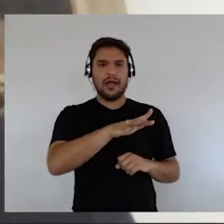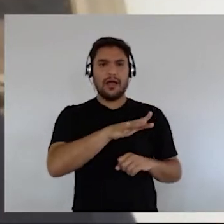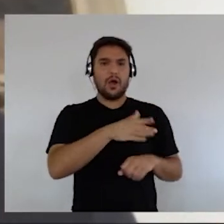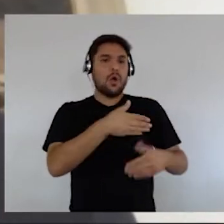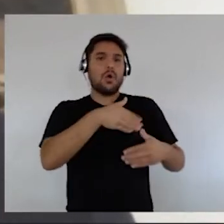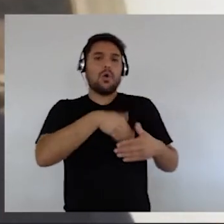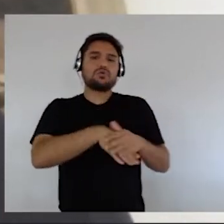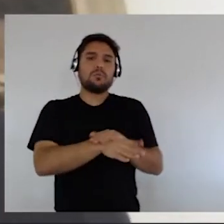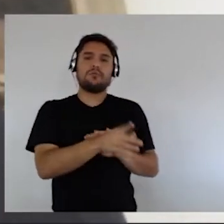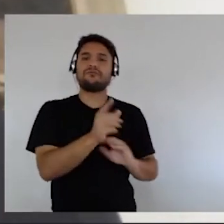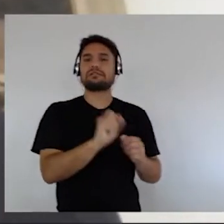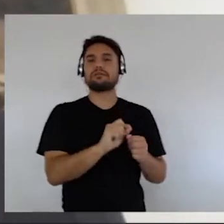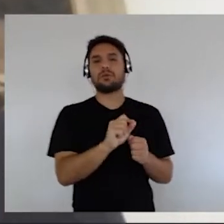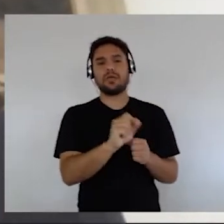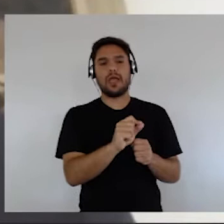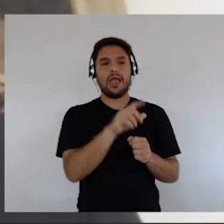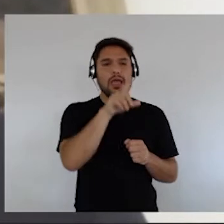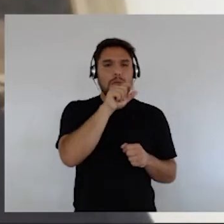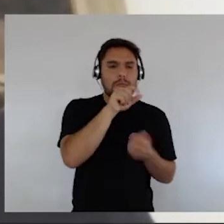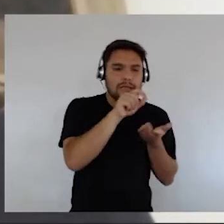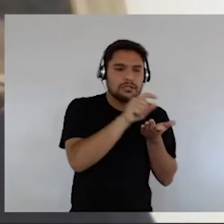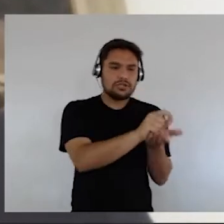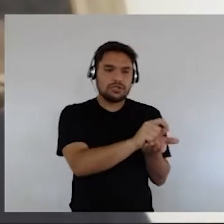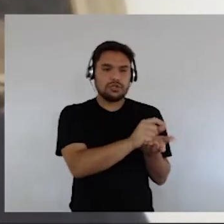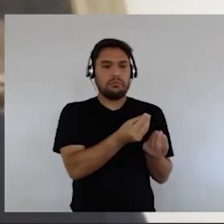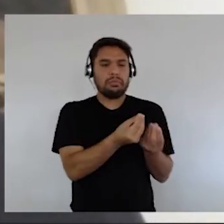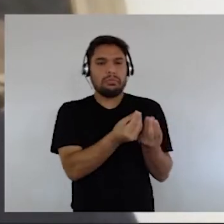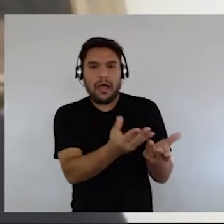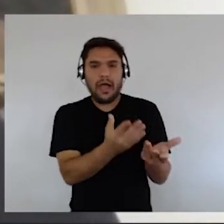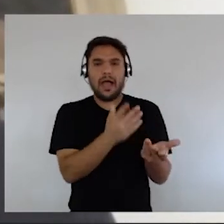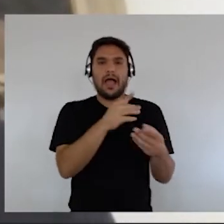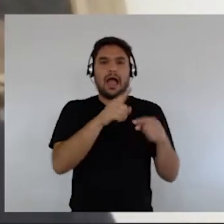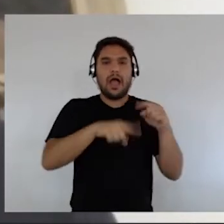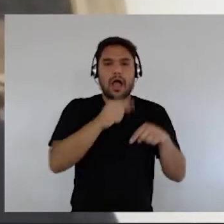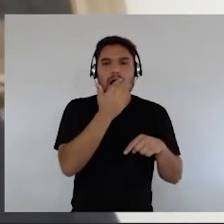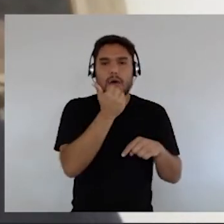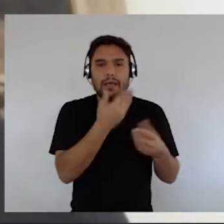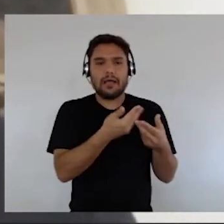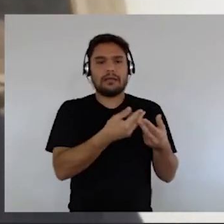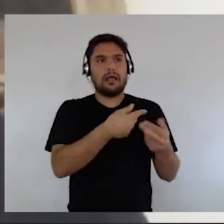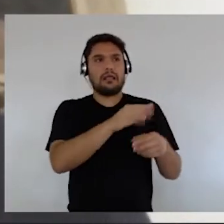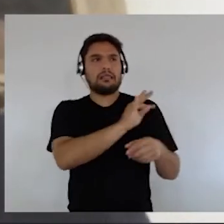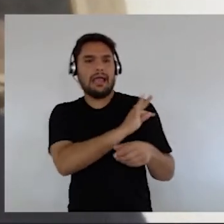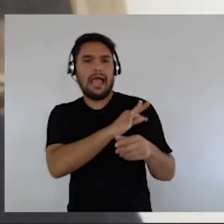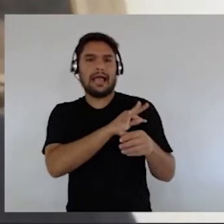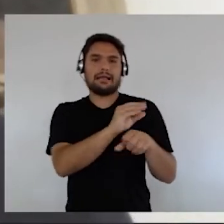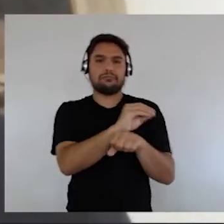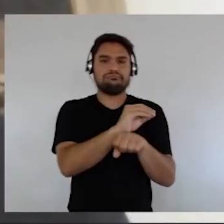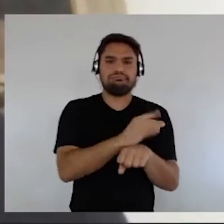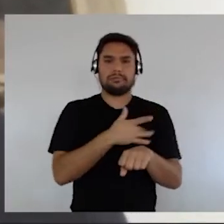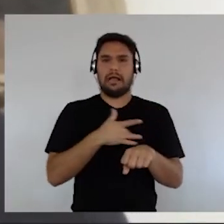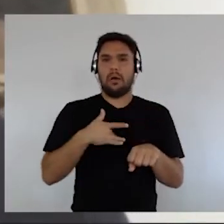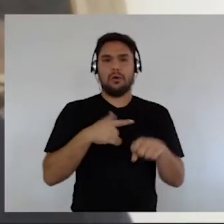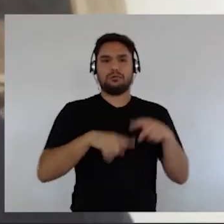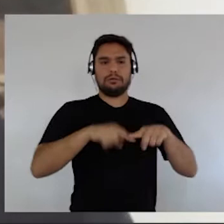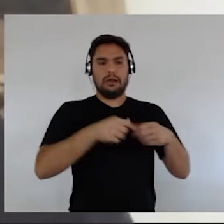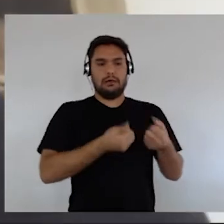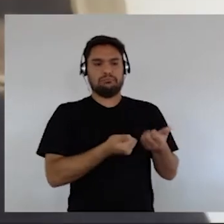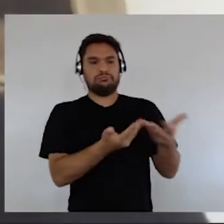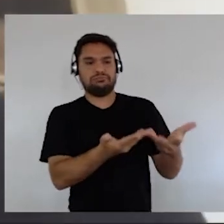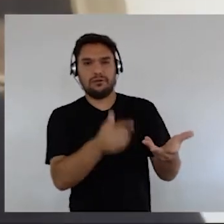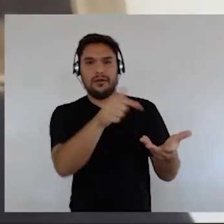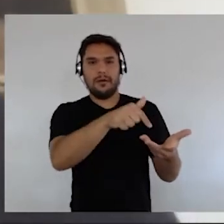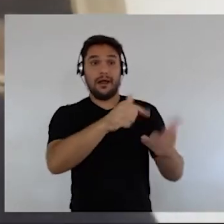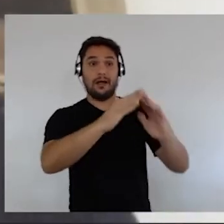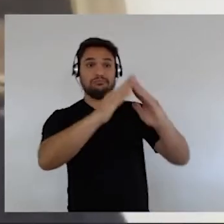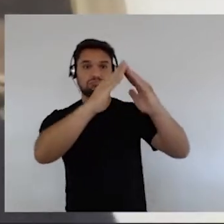integradoras fornecerem os pintinhos, ração, remédios, suplementos, técnicas, entre outros insumos, para que as granjas dos